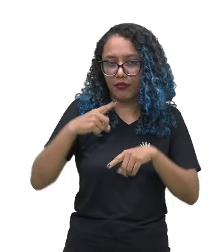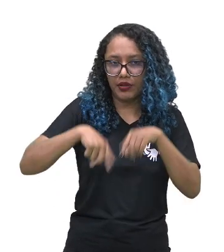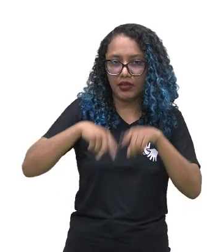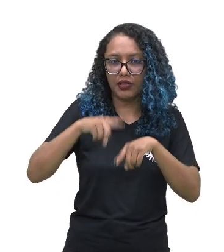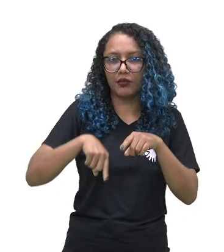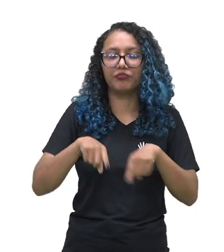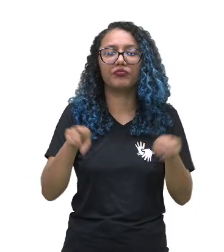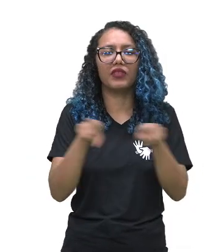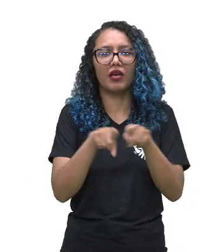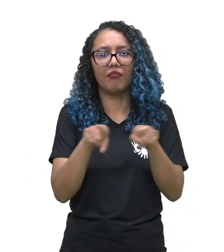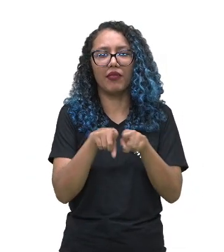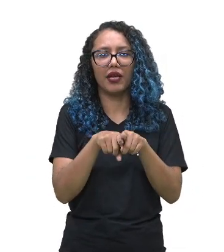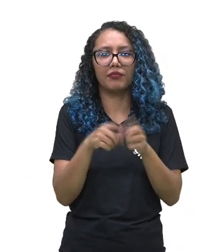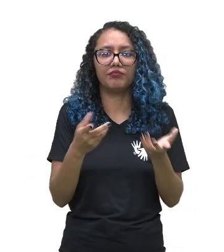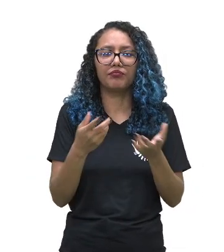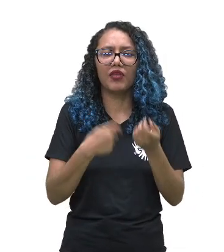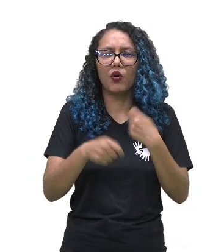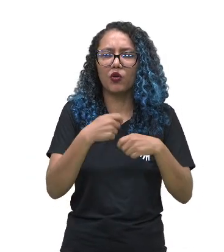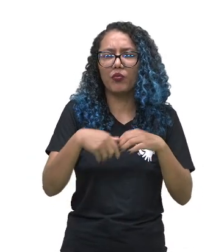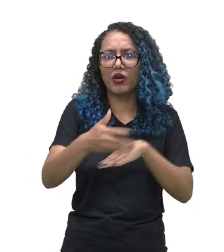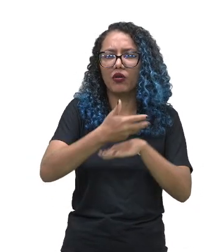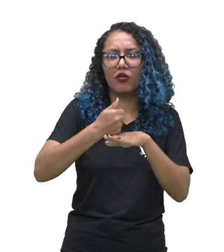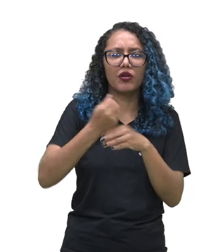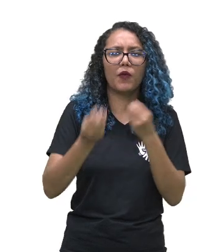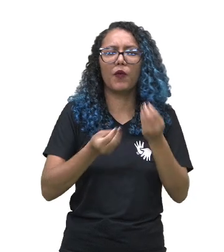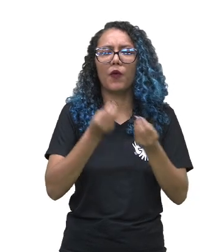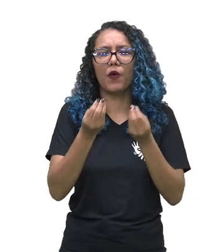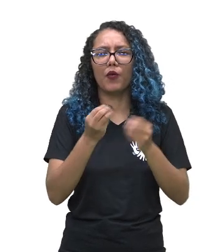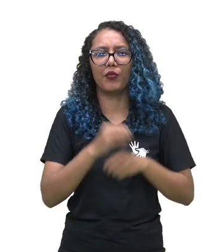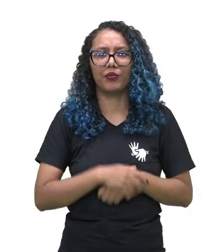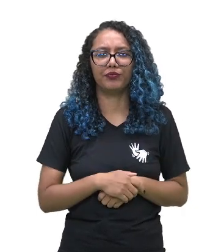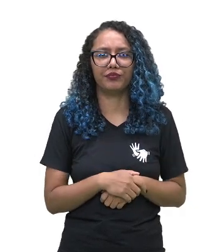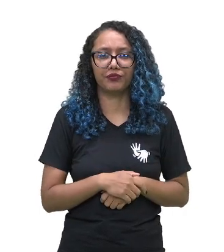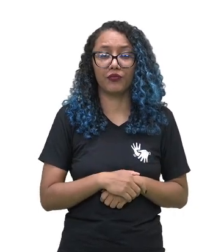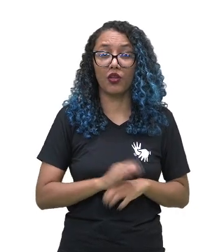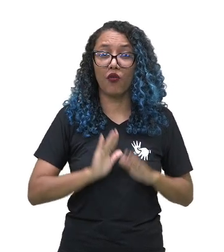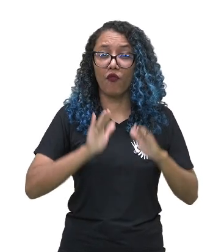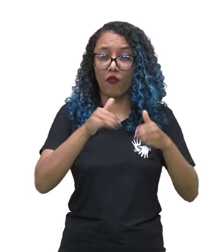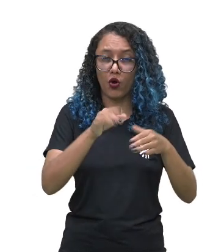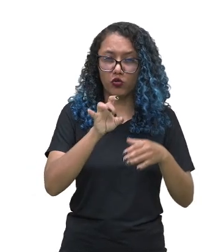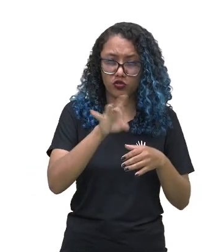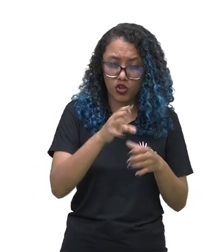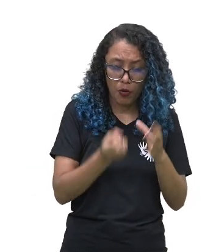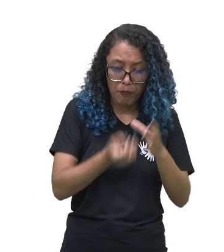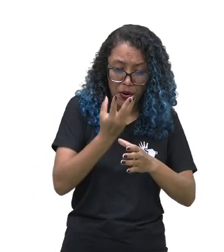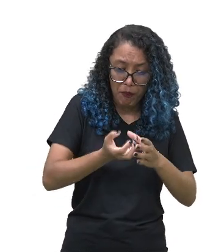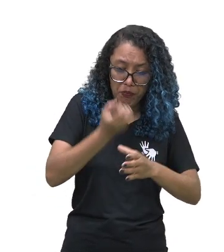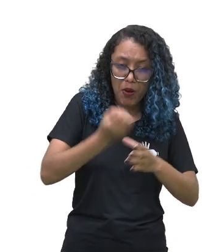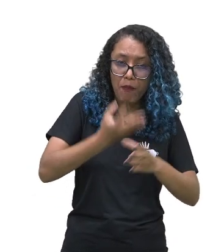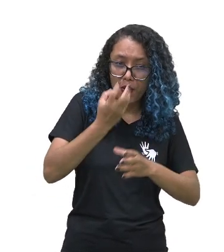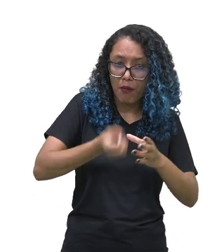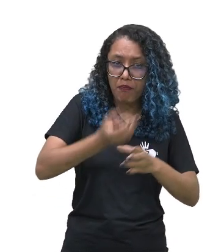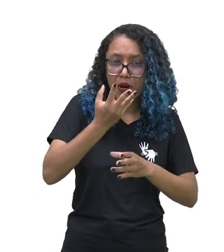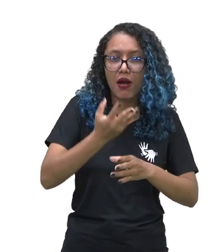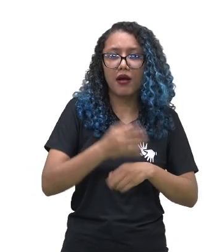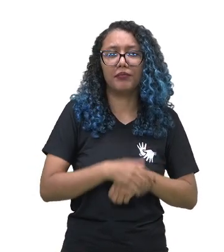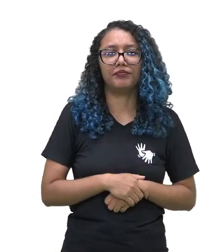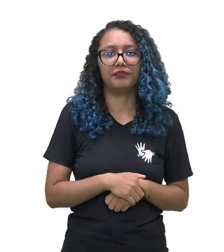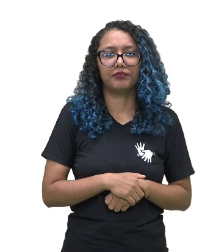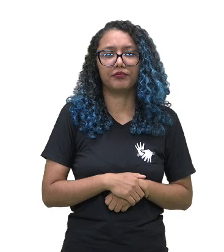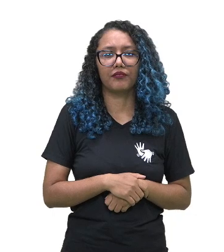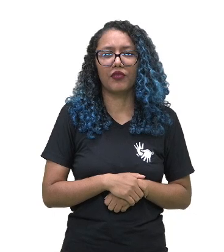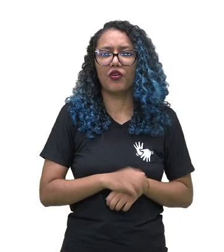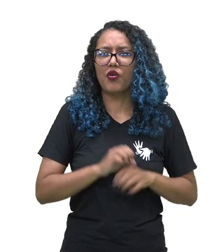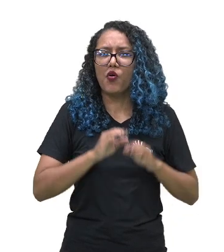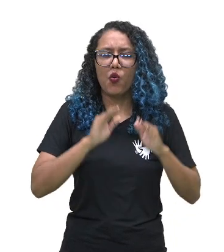era o seguinte, era um organismo meramente produtor e constituído só para